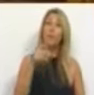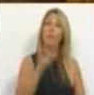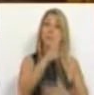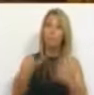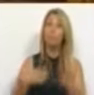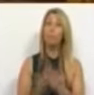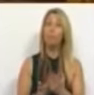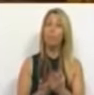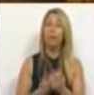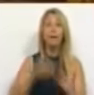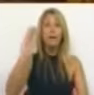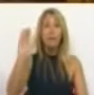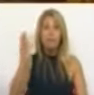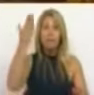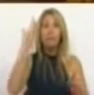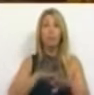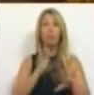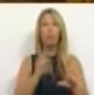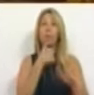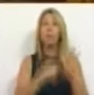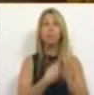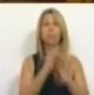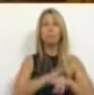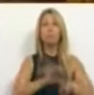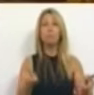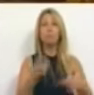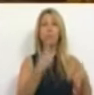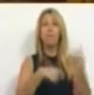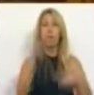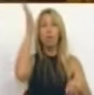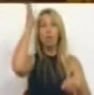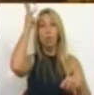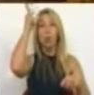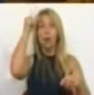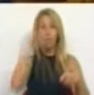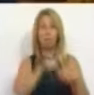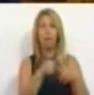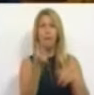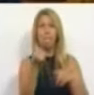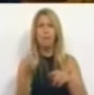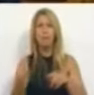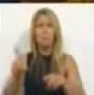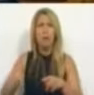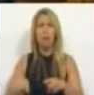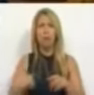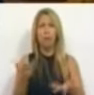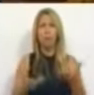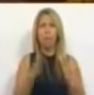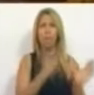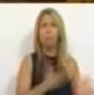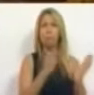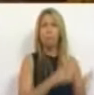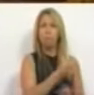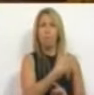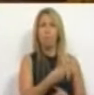propõe, nomeadamente medidas que proíbam a venda do leite abaixo dos custos de produção, medidas que coloquem limites